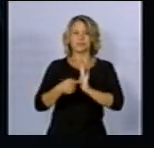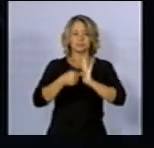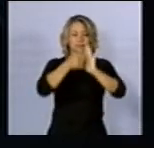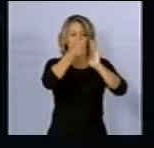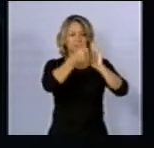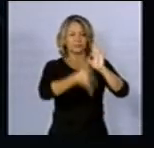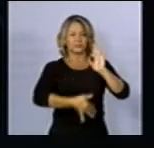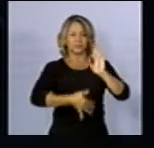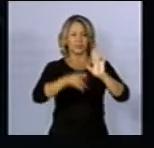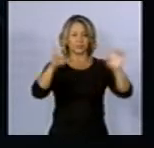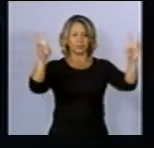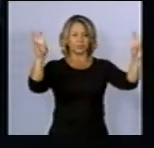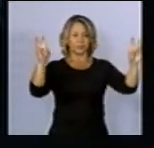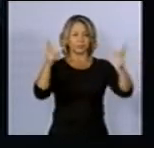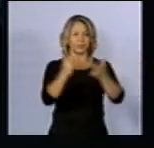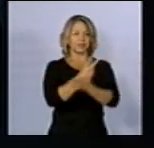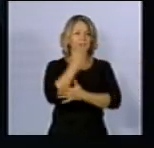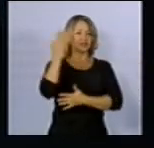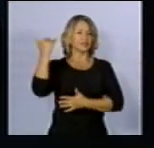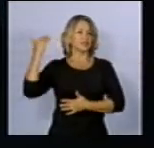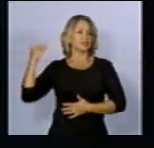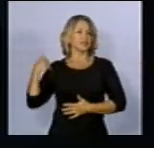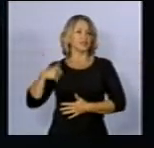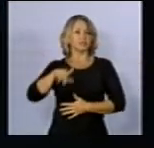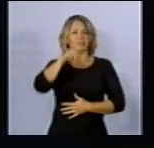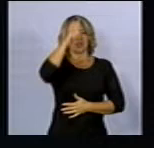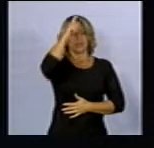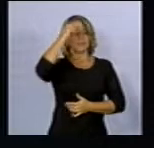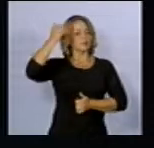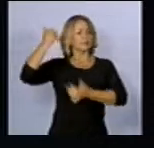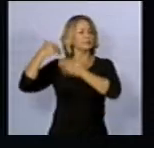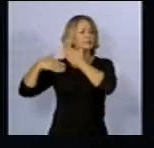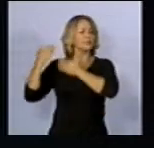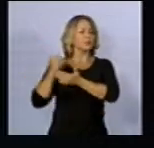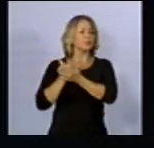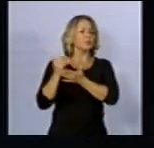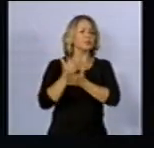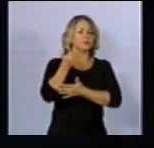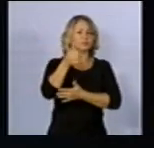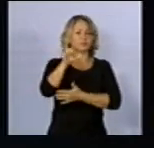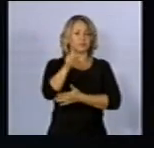esse tema, eles ocorreram na União Soviética, no início da década de 60,